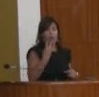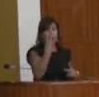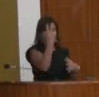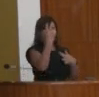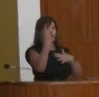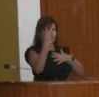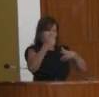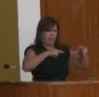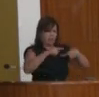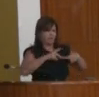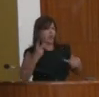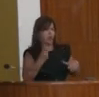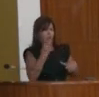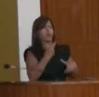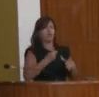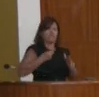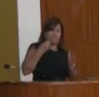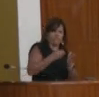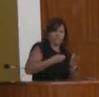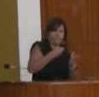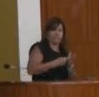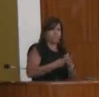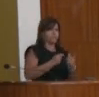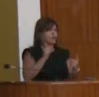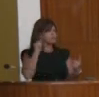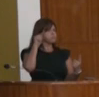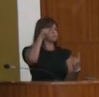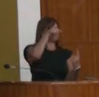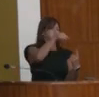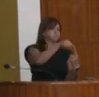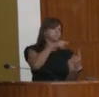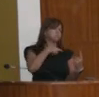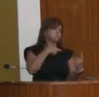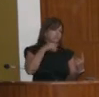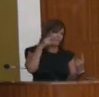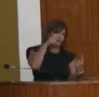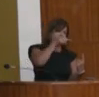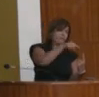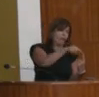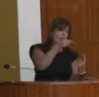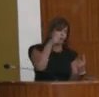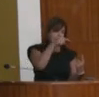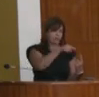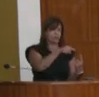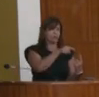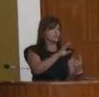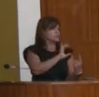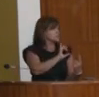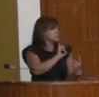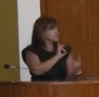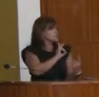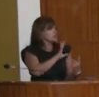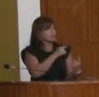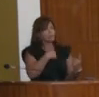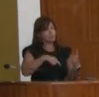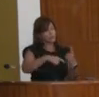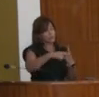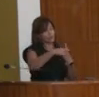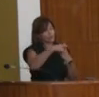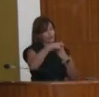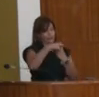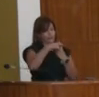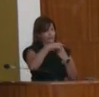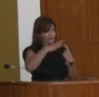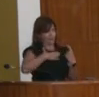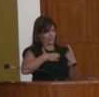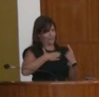mais o gás ali, então elas valorizavam mais aquilo. Então, só tinha pontos positivos dessas pessoas